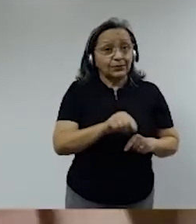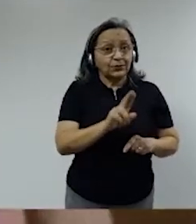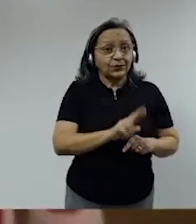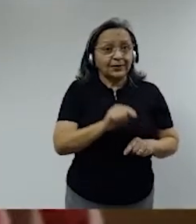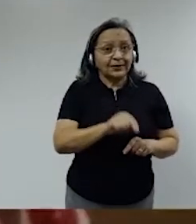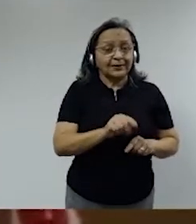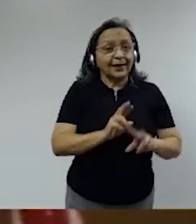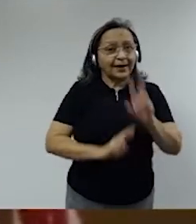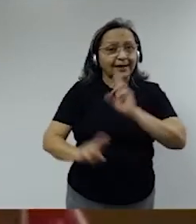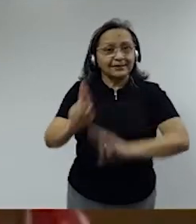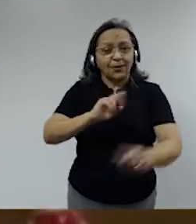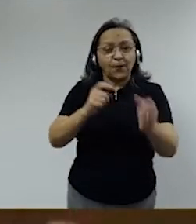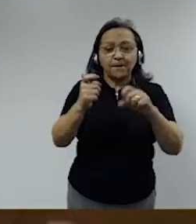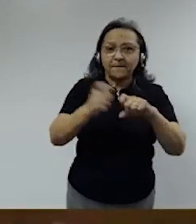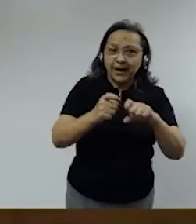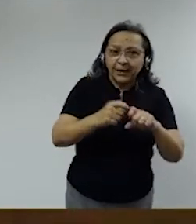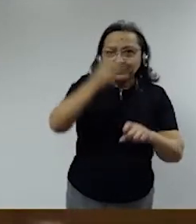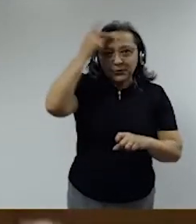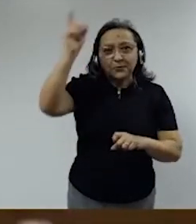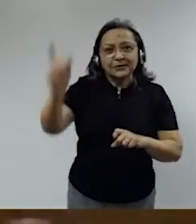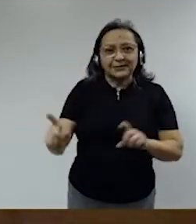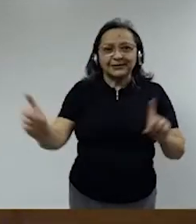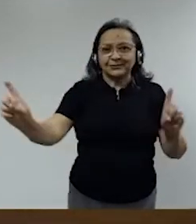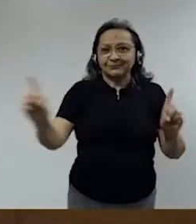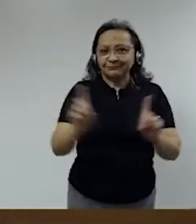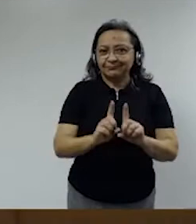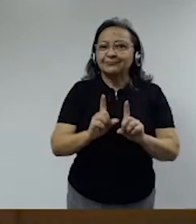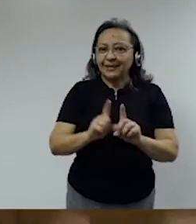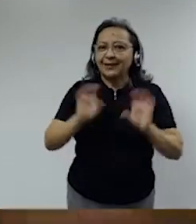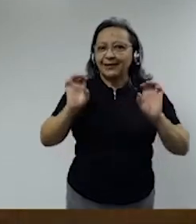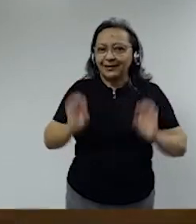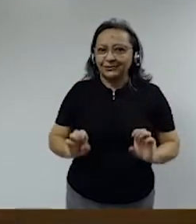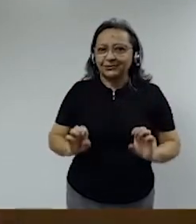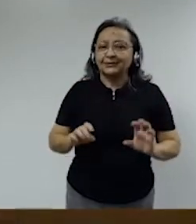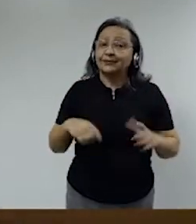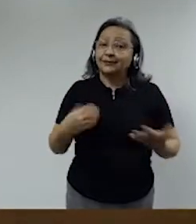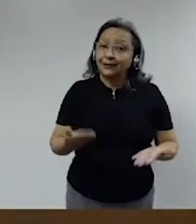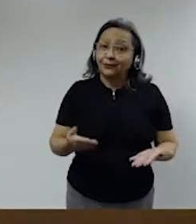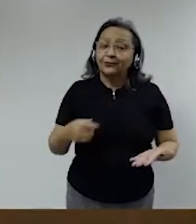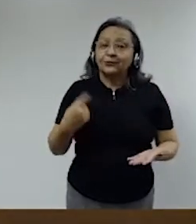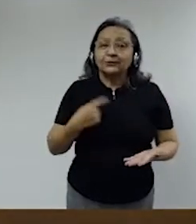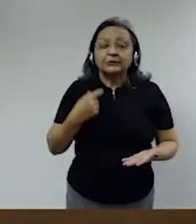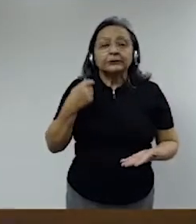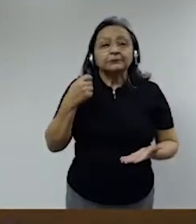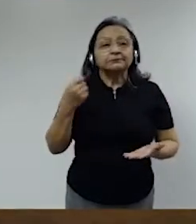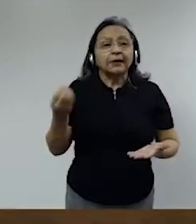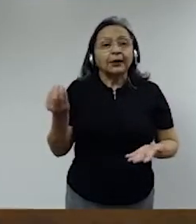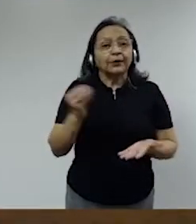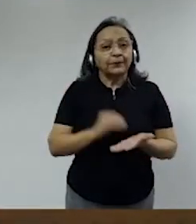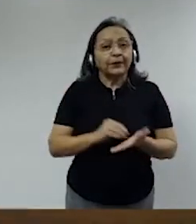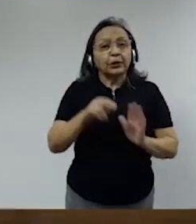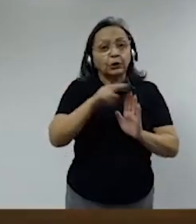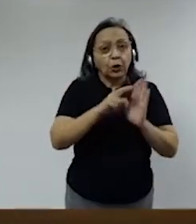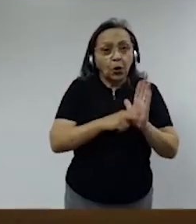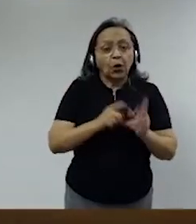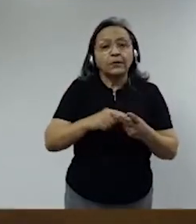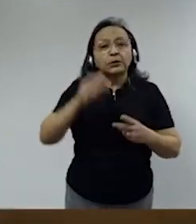portanto, a preocupação aqui da gente, de repente, estabelecer normas de condutas,